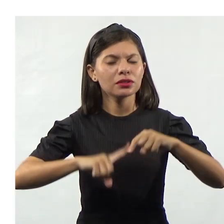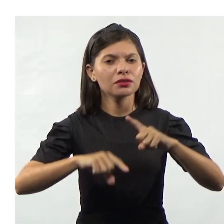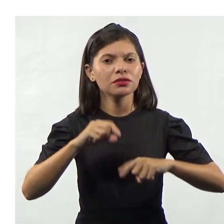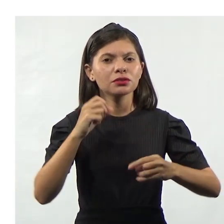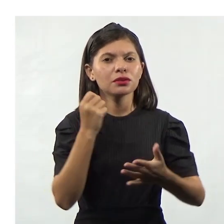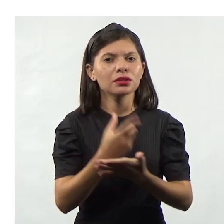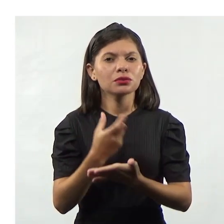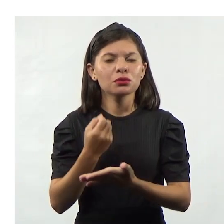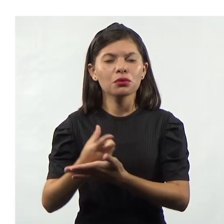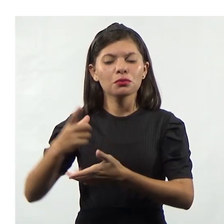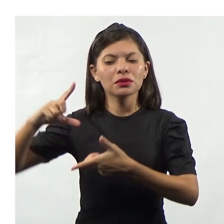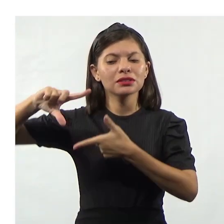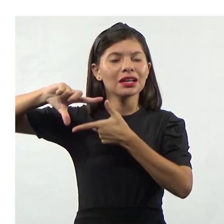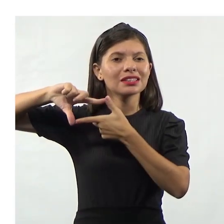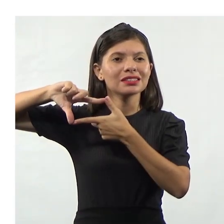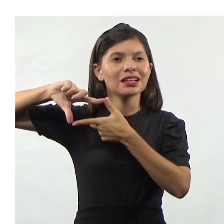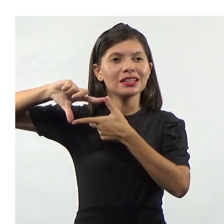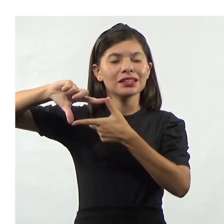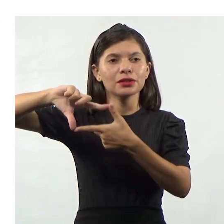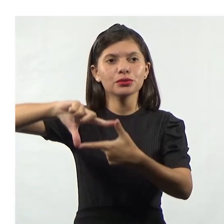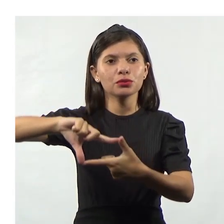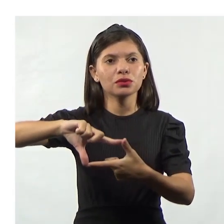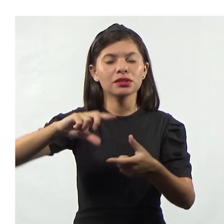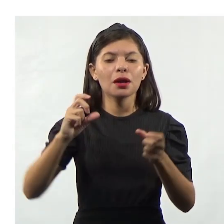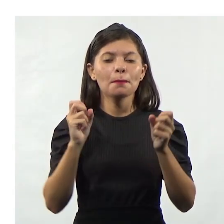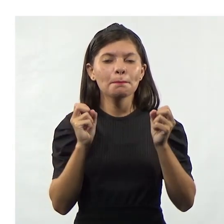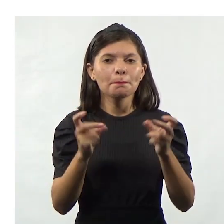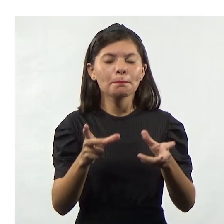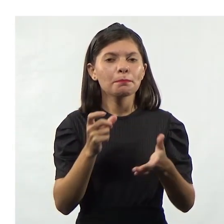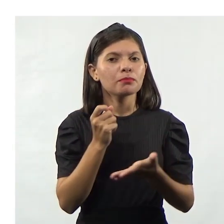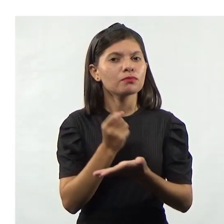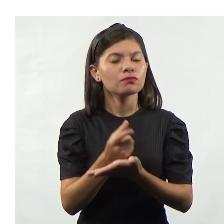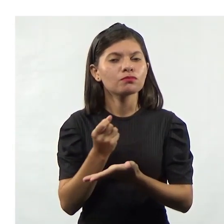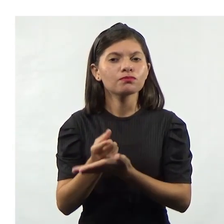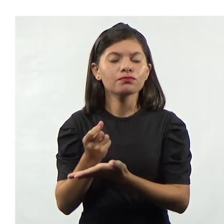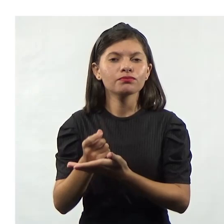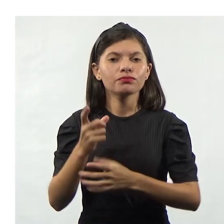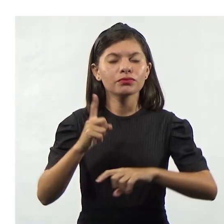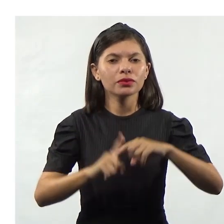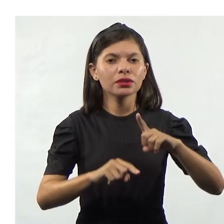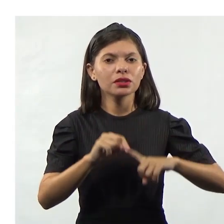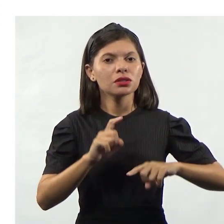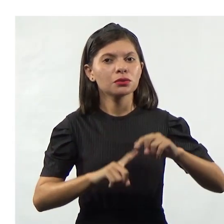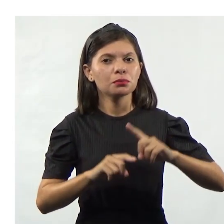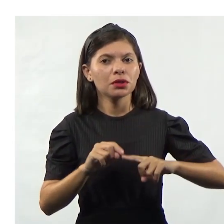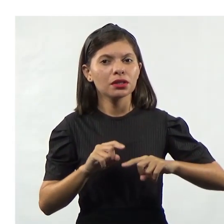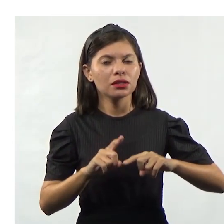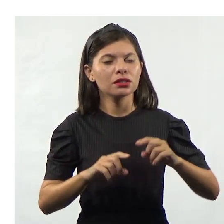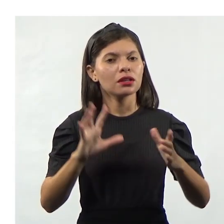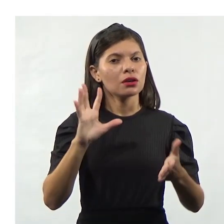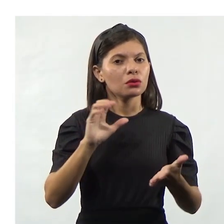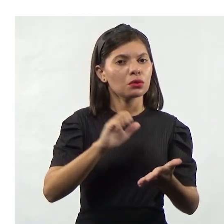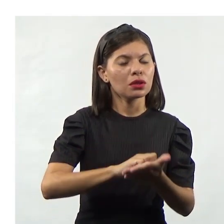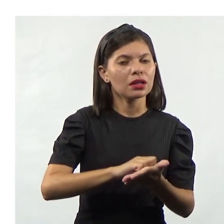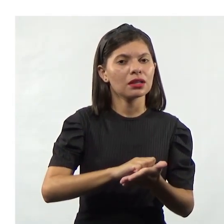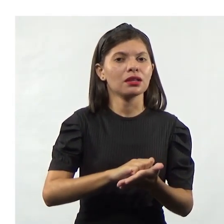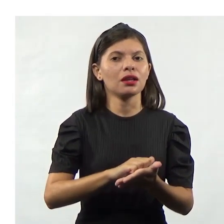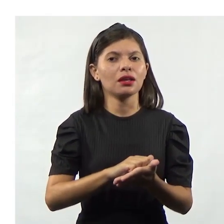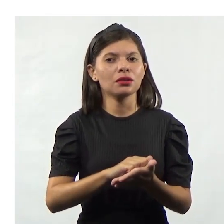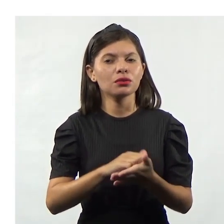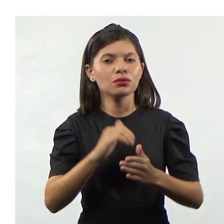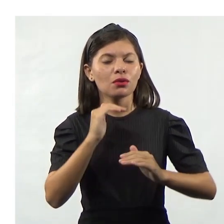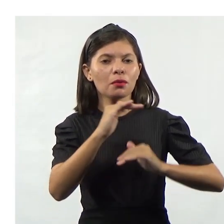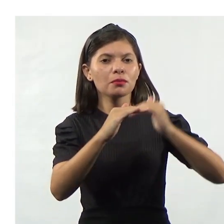compras e as alienações. O que é alienação, gente? Venda de bens, por exemplo. Serão contratados